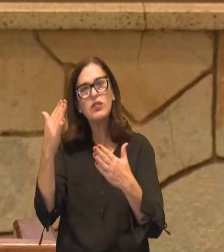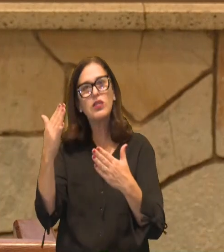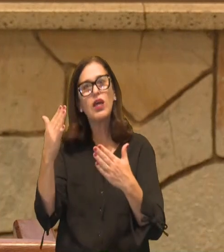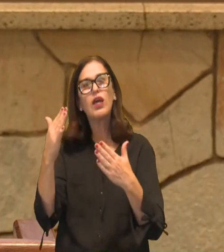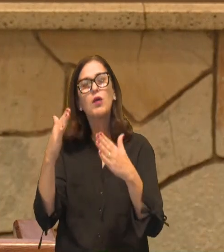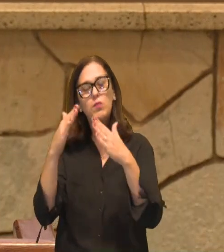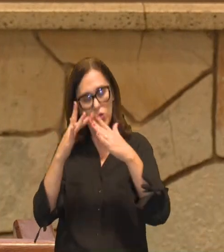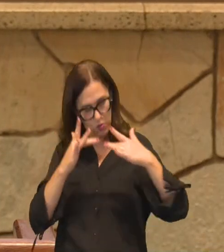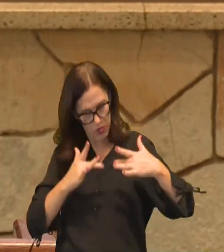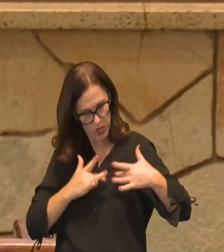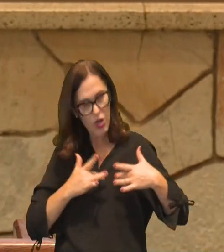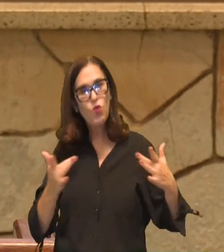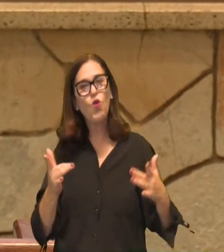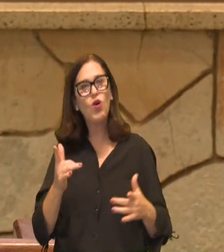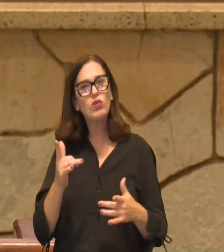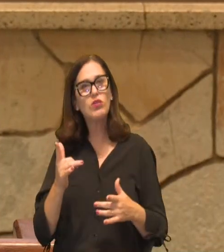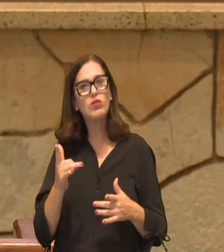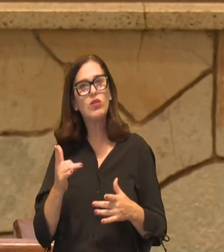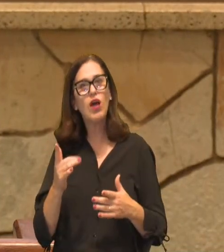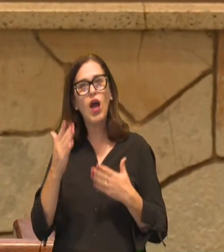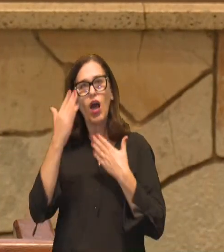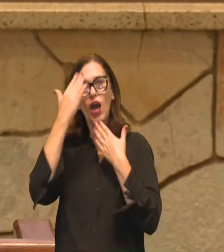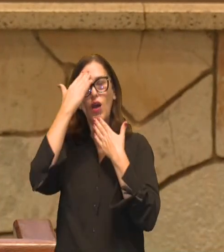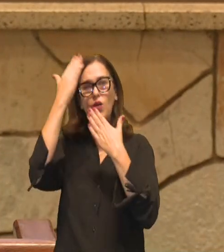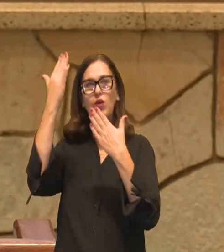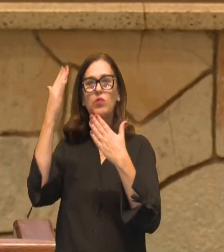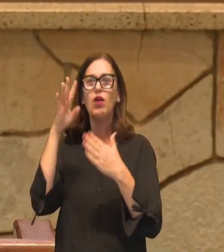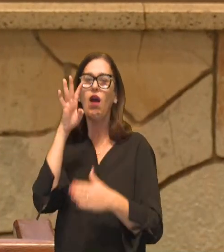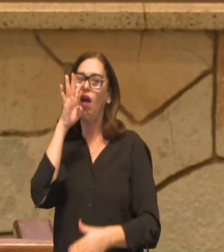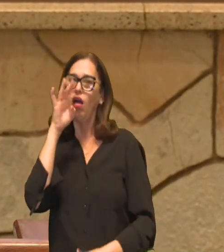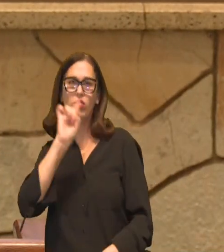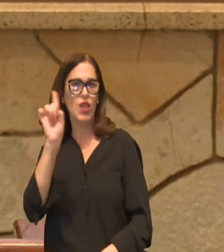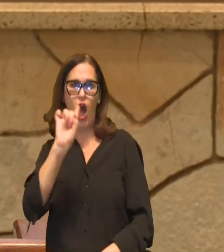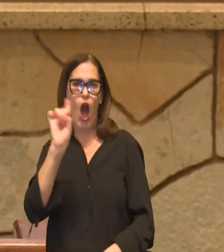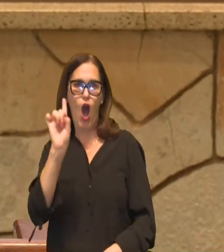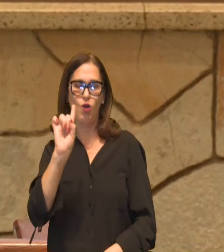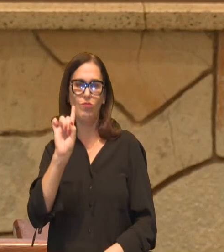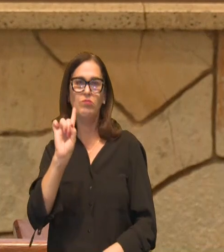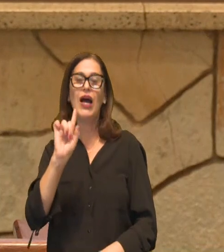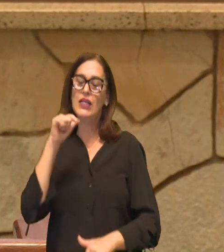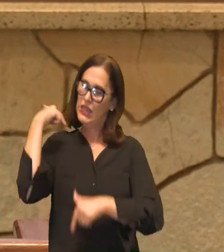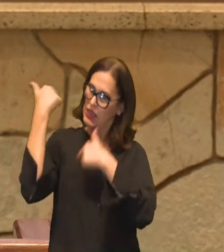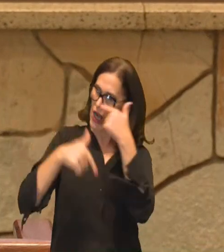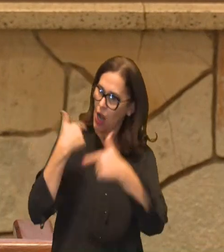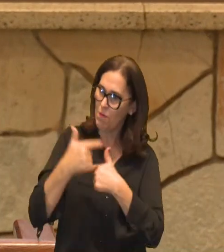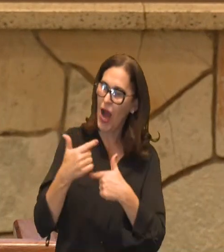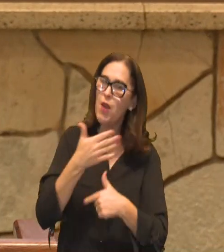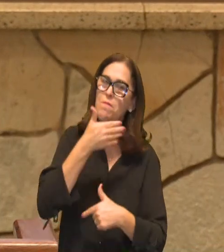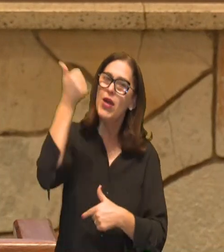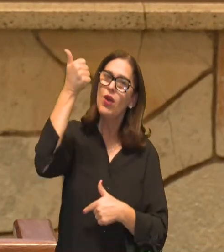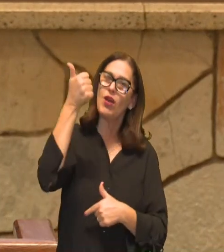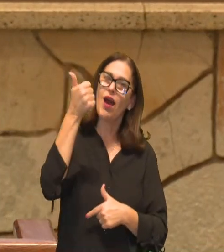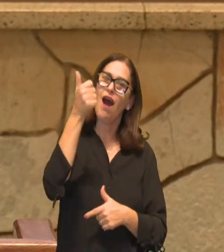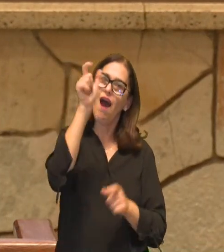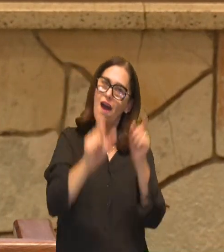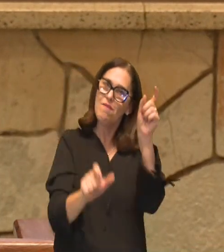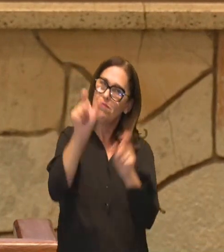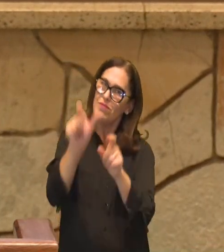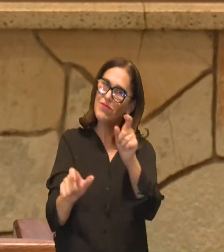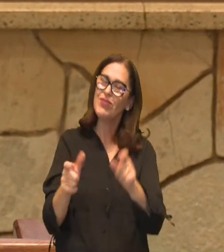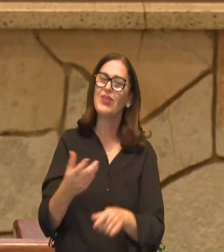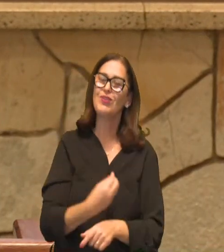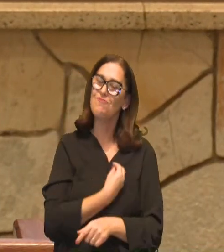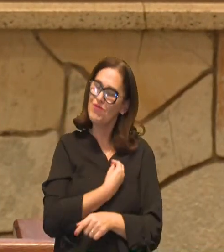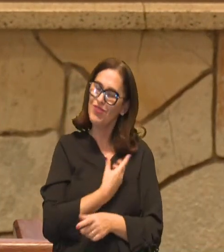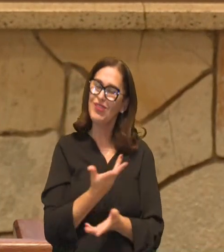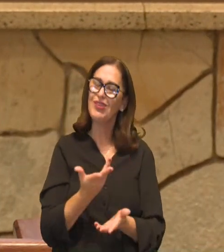também. A gratidão não pode nos colocar num estado de contemplação apenas, mas de ação para melhorar a vida dos outros.